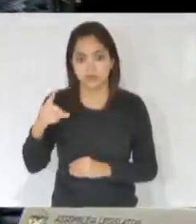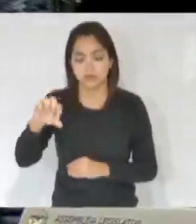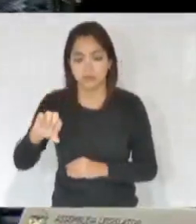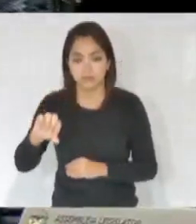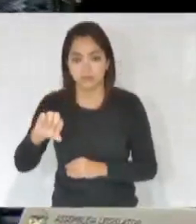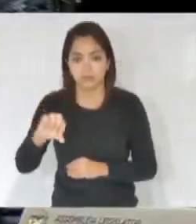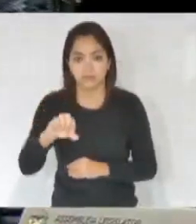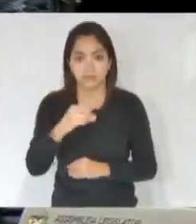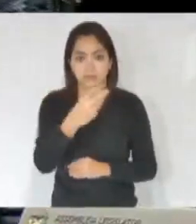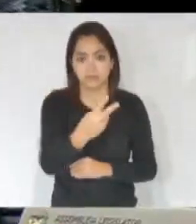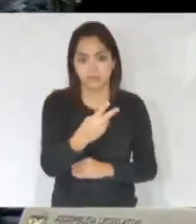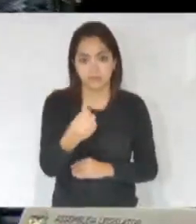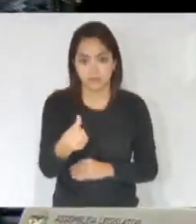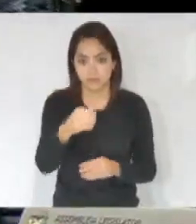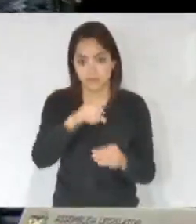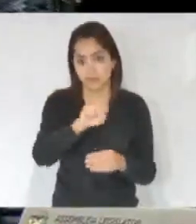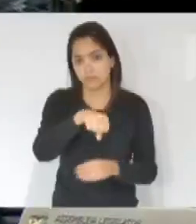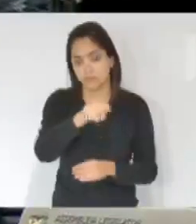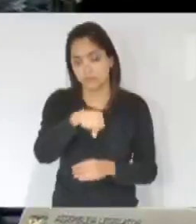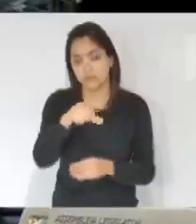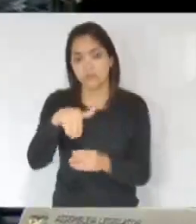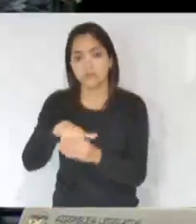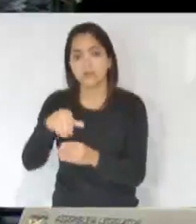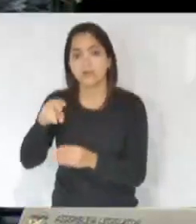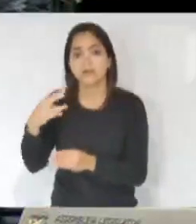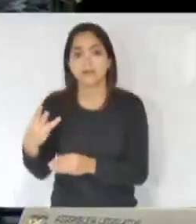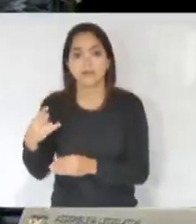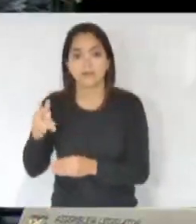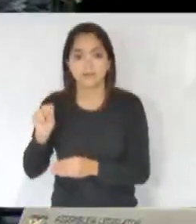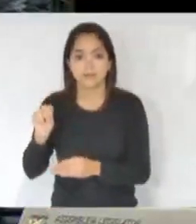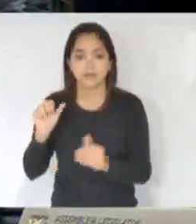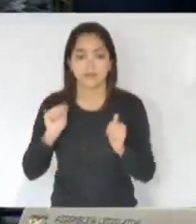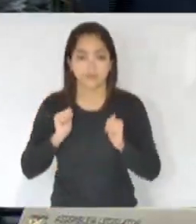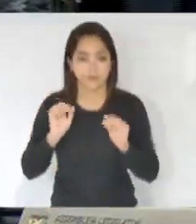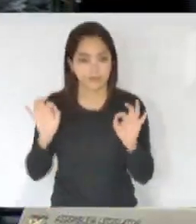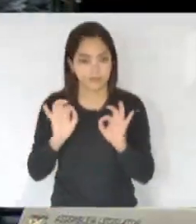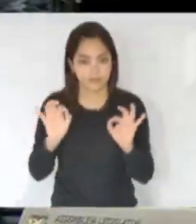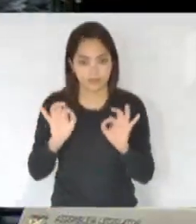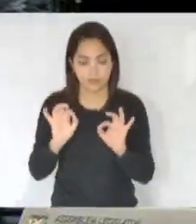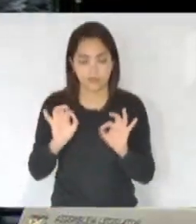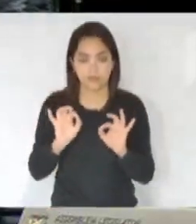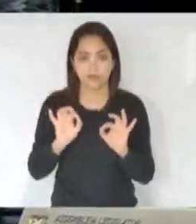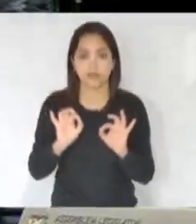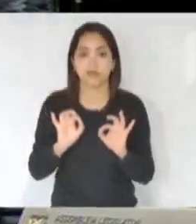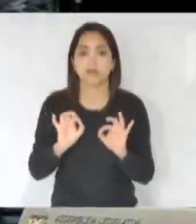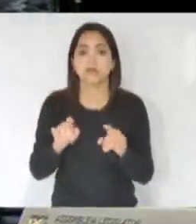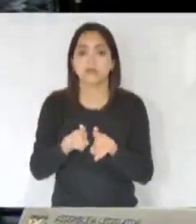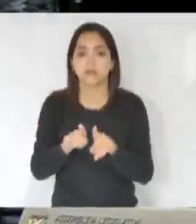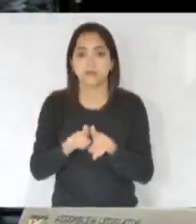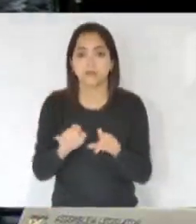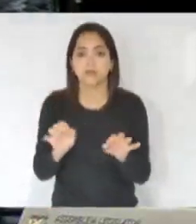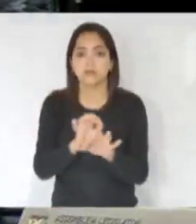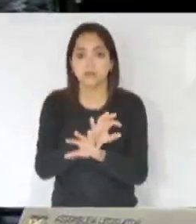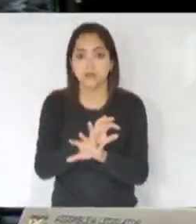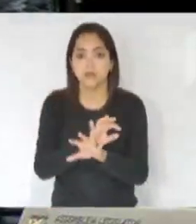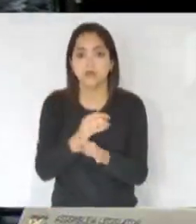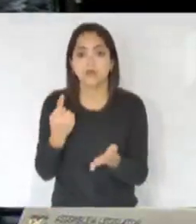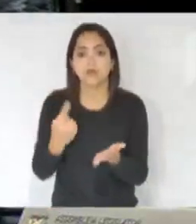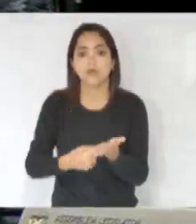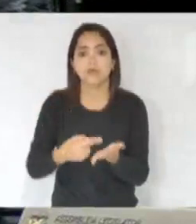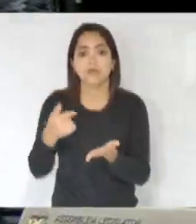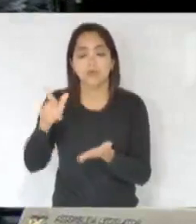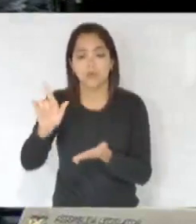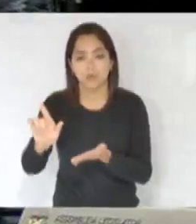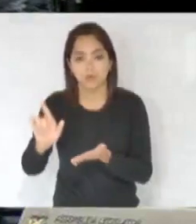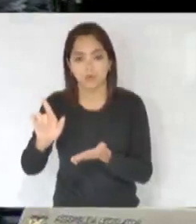votação: 26 votos sim, 3 votos não, sem qualquer abstenção. Na sequência, o senhor presidente encerrou a sessão e convocou outra extraordinária para as 16